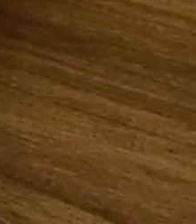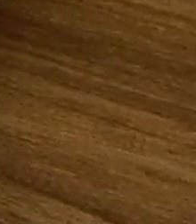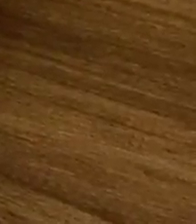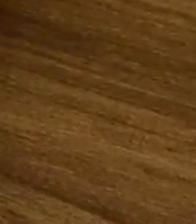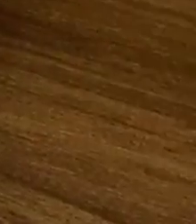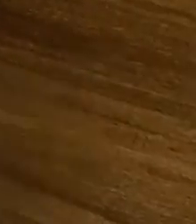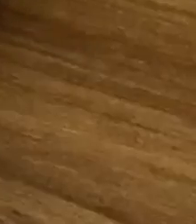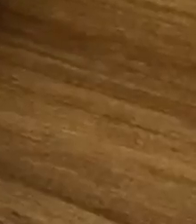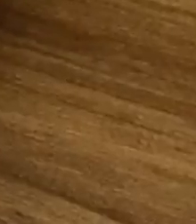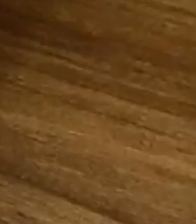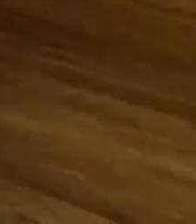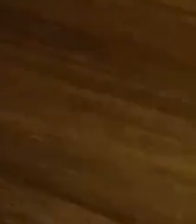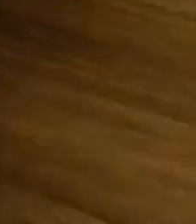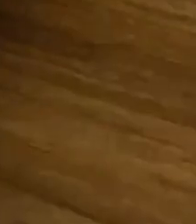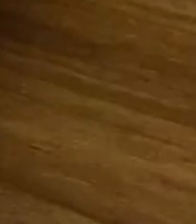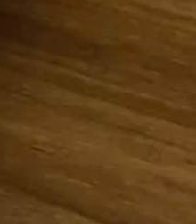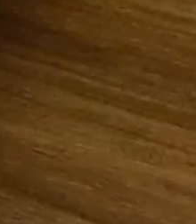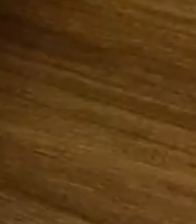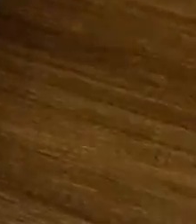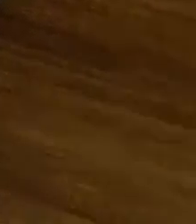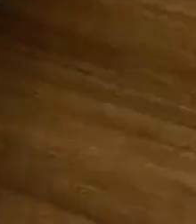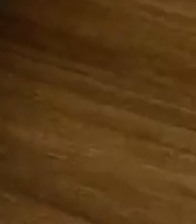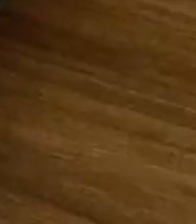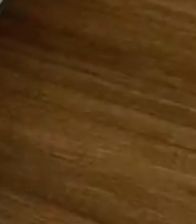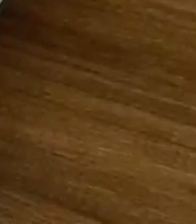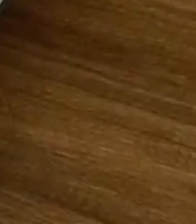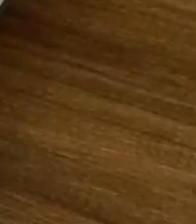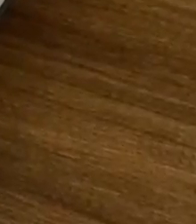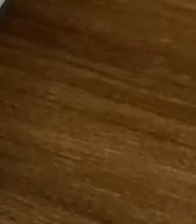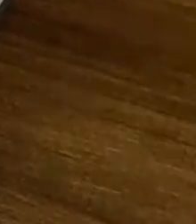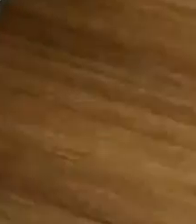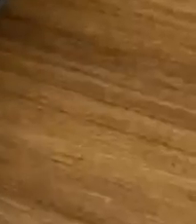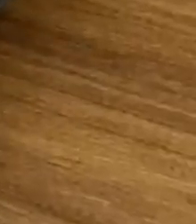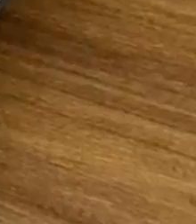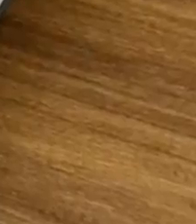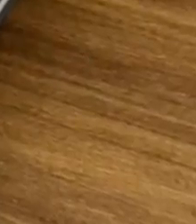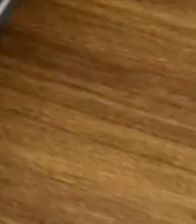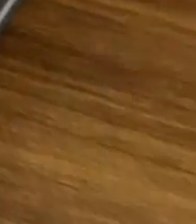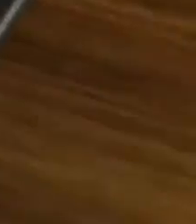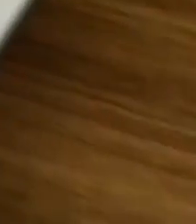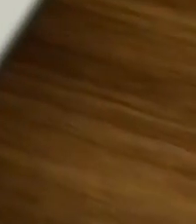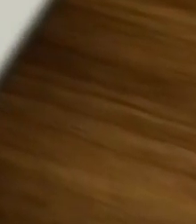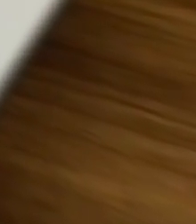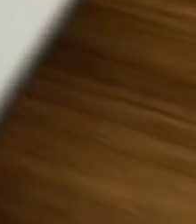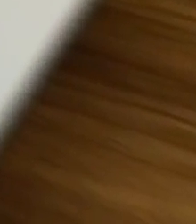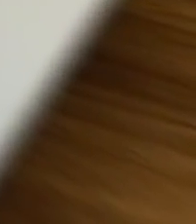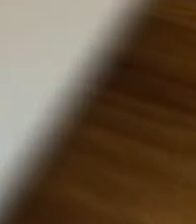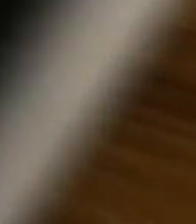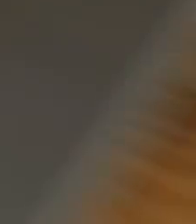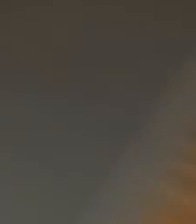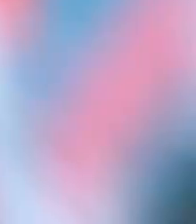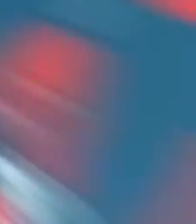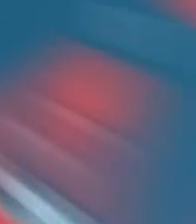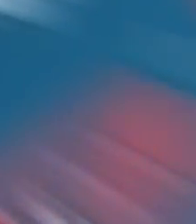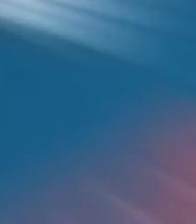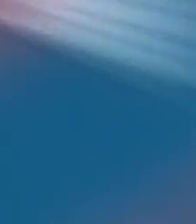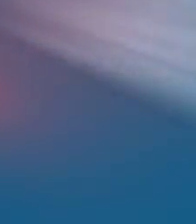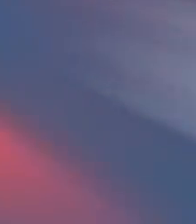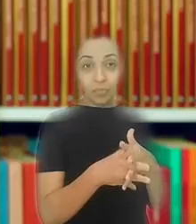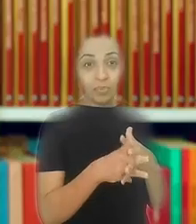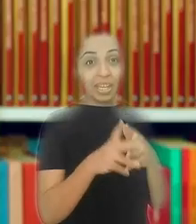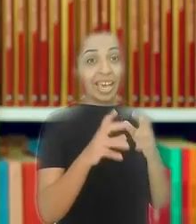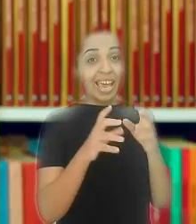esses três atos que compõem essa HQ eles têm em Essência características muito parecidas e um tanto quanto confusas inclusive